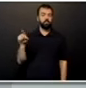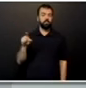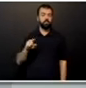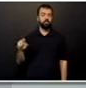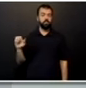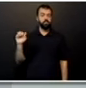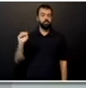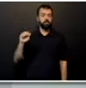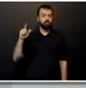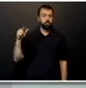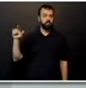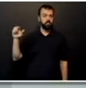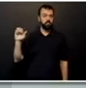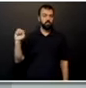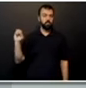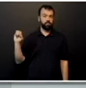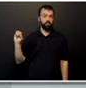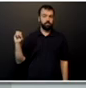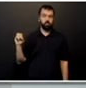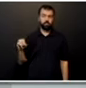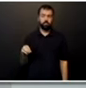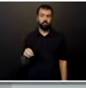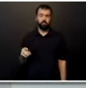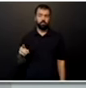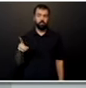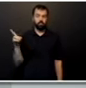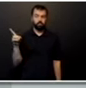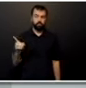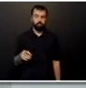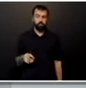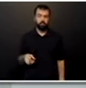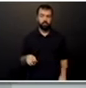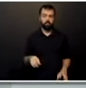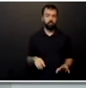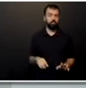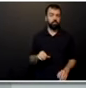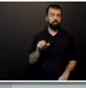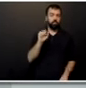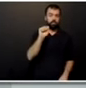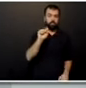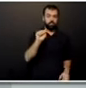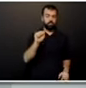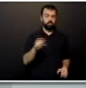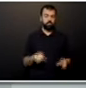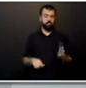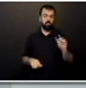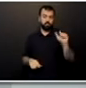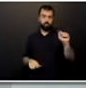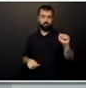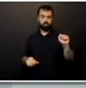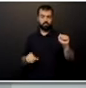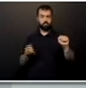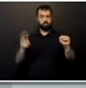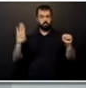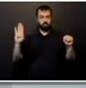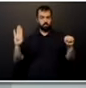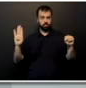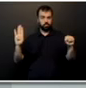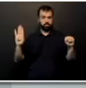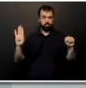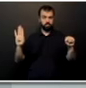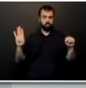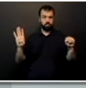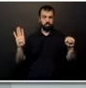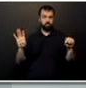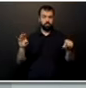entre dois números a e b pode ser expressa pela sentença matemática a está para beber onde a e